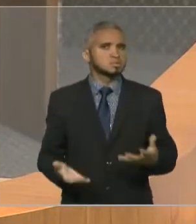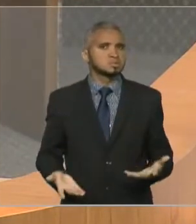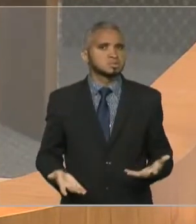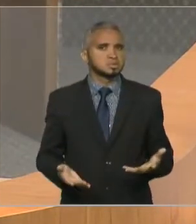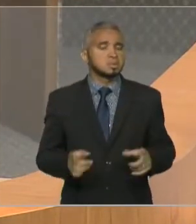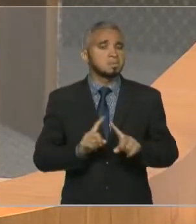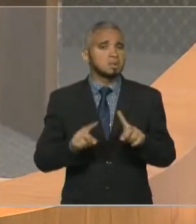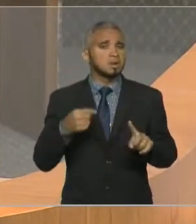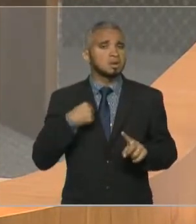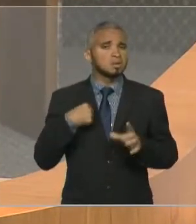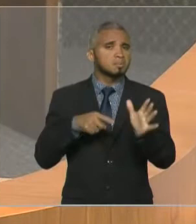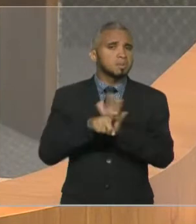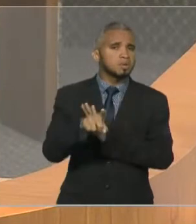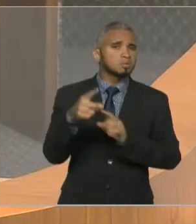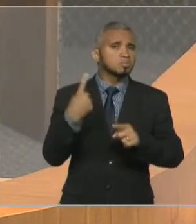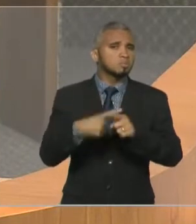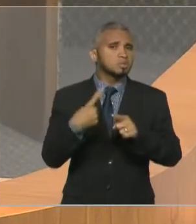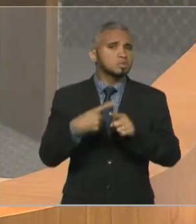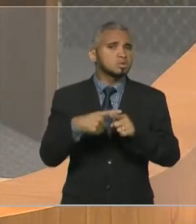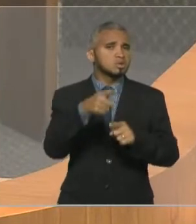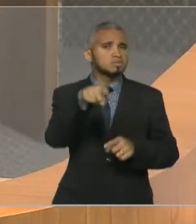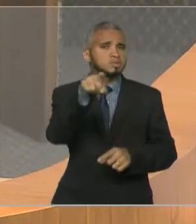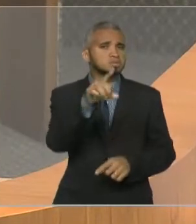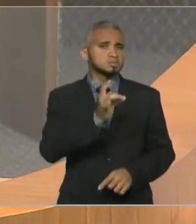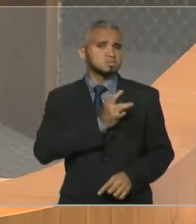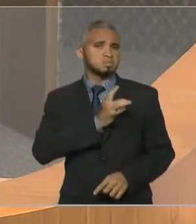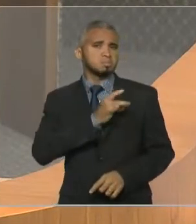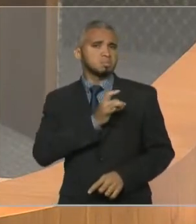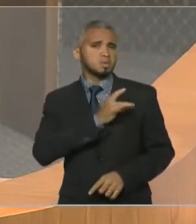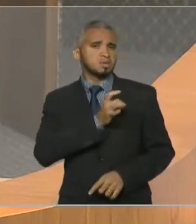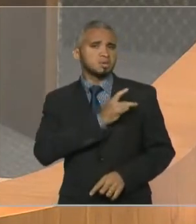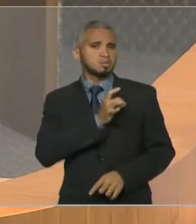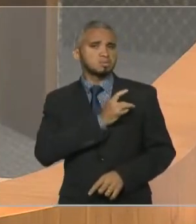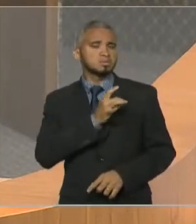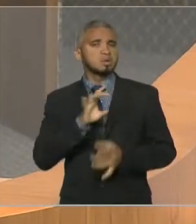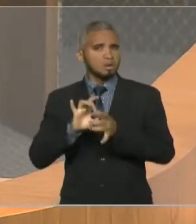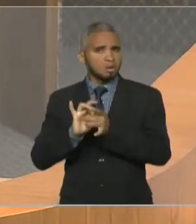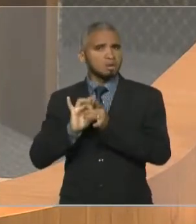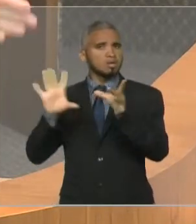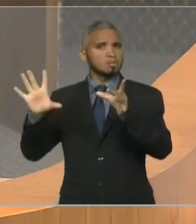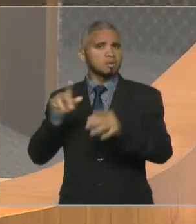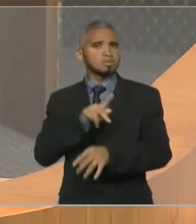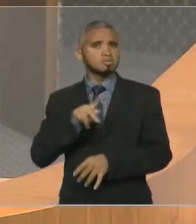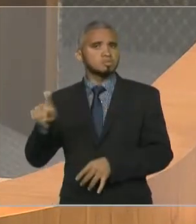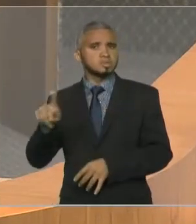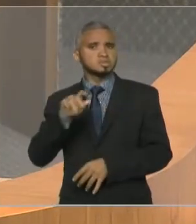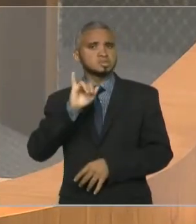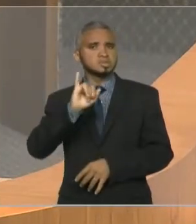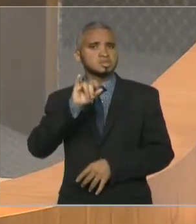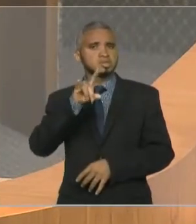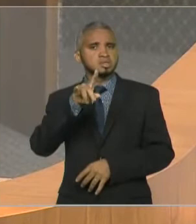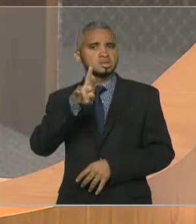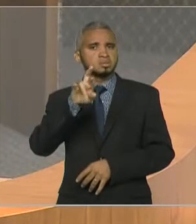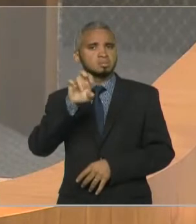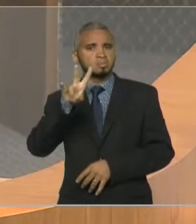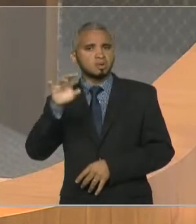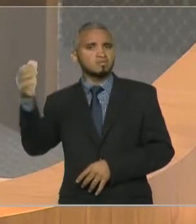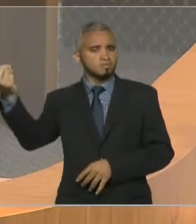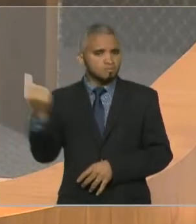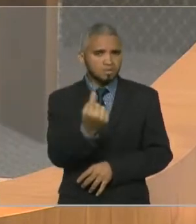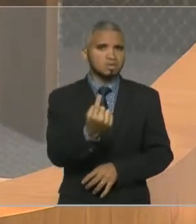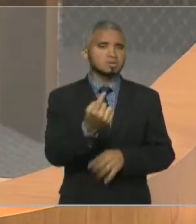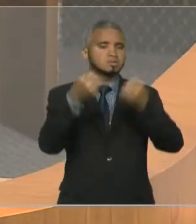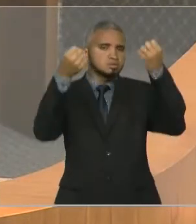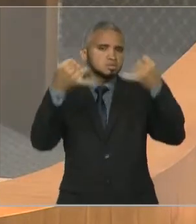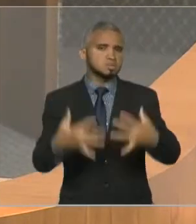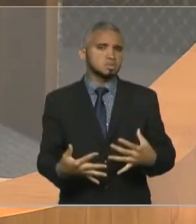medo que o governo do Estado tem em deixar vir a essa casa o presidente do IPREV prestar esclarecimento? qual